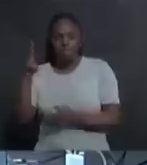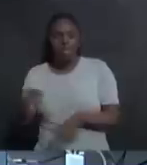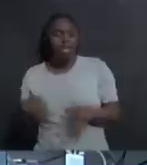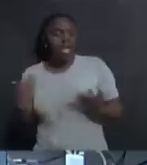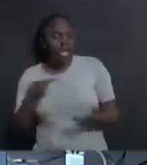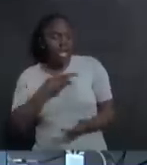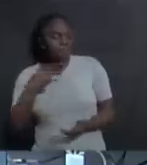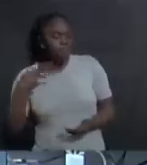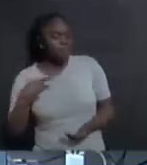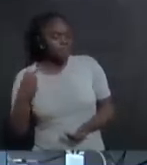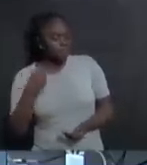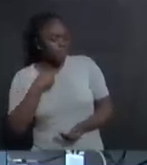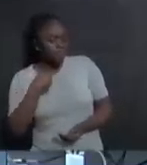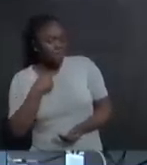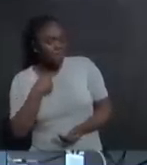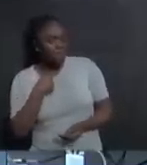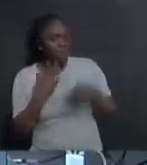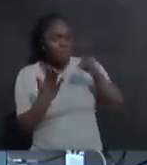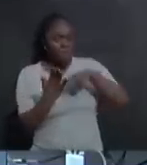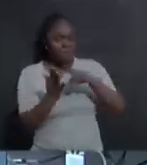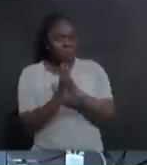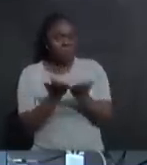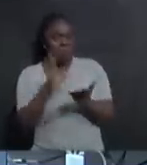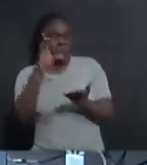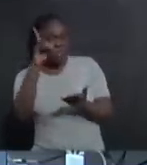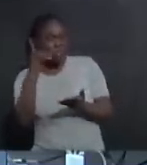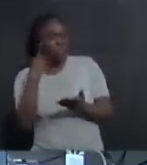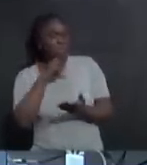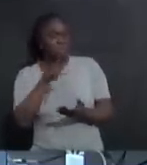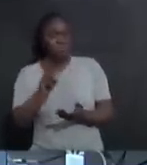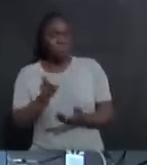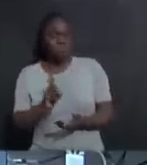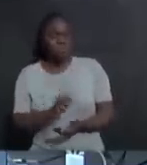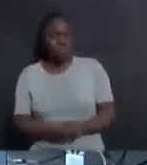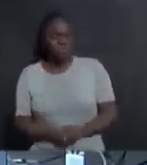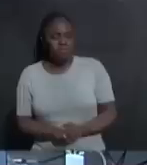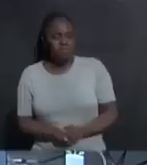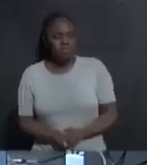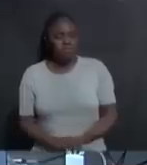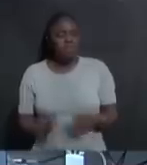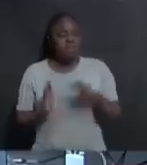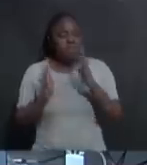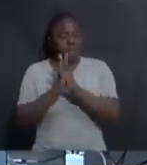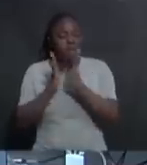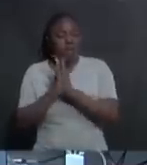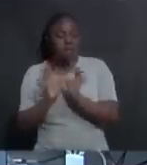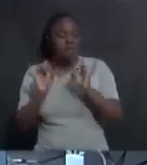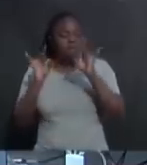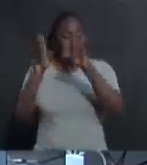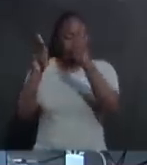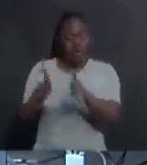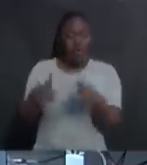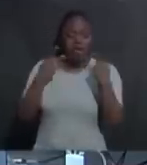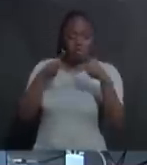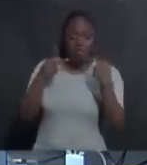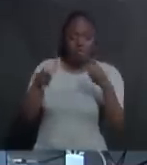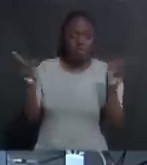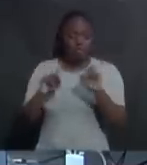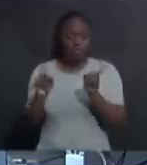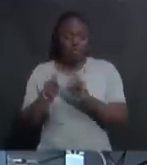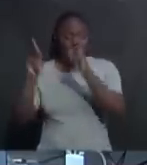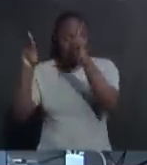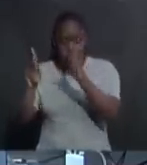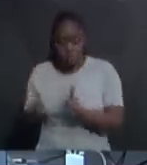não consigo ler a Bíblia. Deixa eu explicar, isso não tem nada a ver com ser pastor, tem a ver com viver. Orar não é para quem vai pregar, irmão, orar é para quem